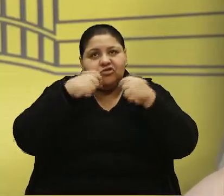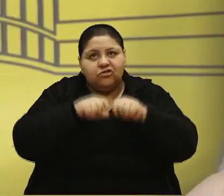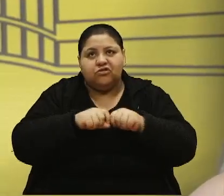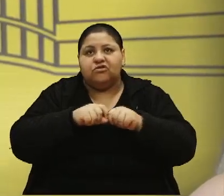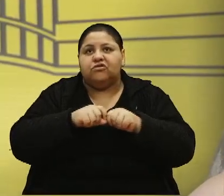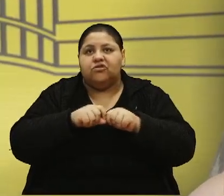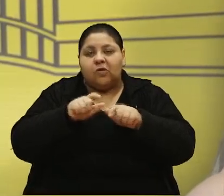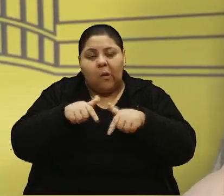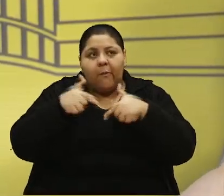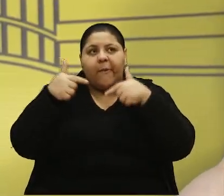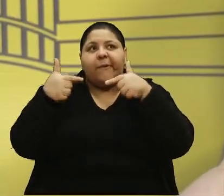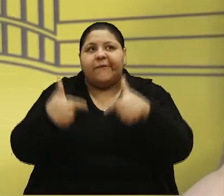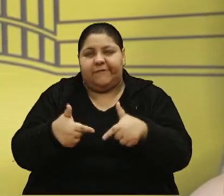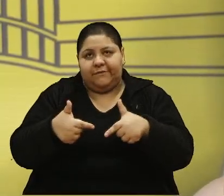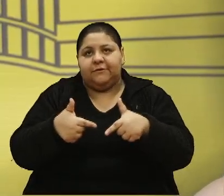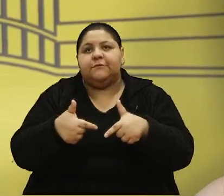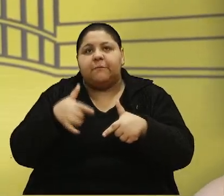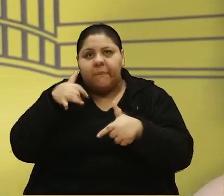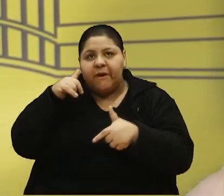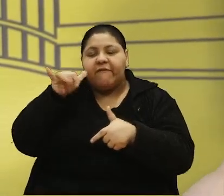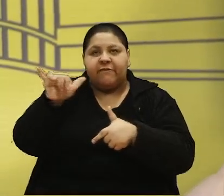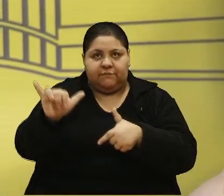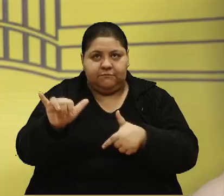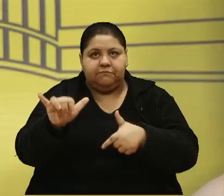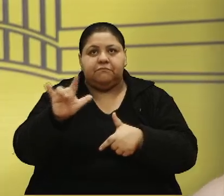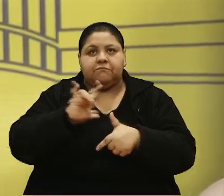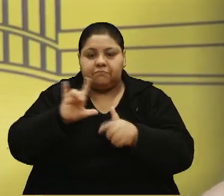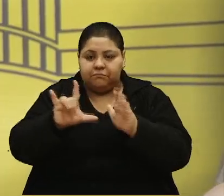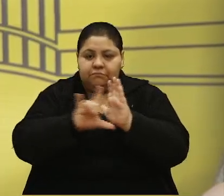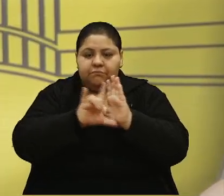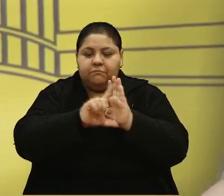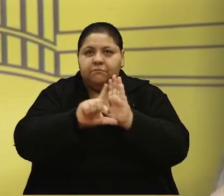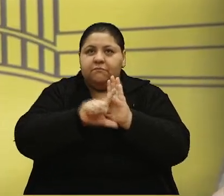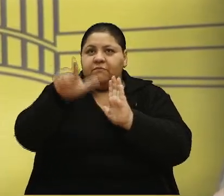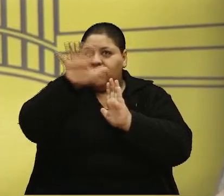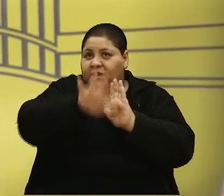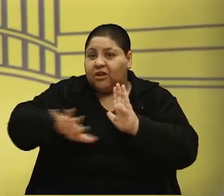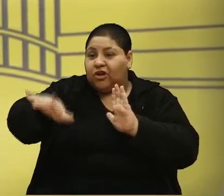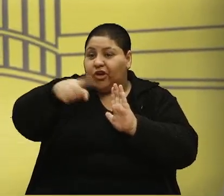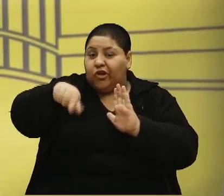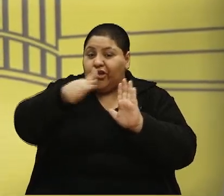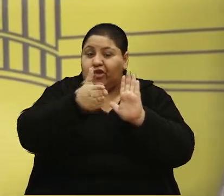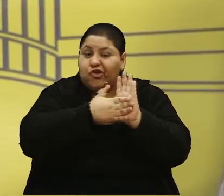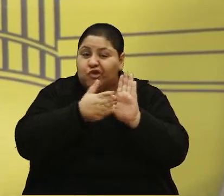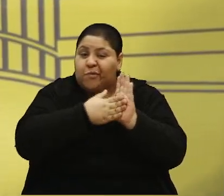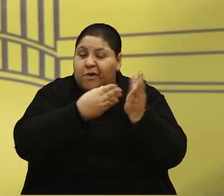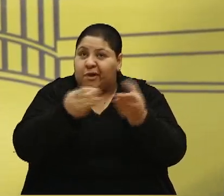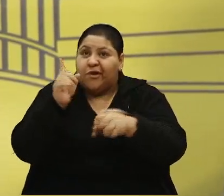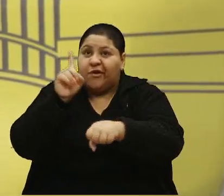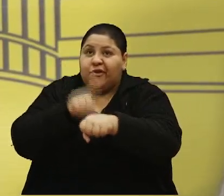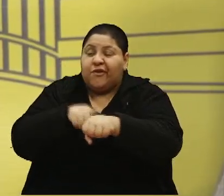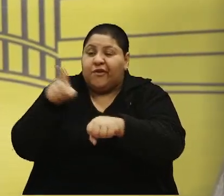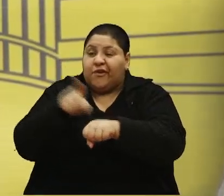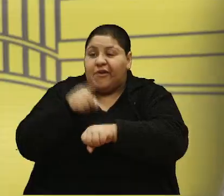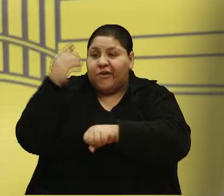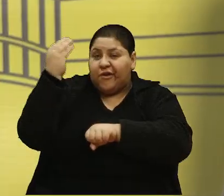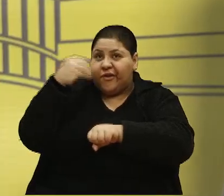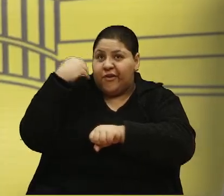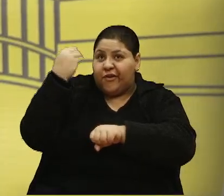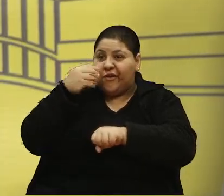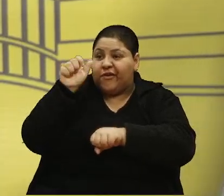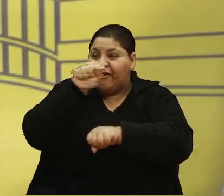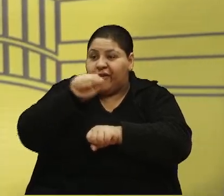muitas medidas preventivas. Tem uma lei nacional que nós estamos cobrando há tempo, que é psicólogas,